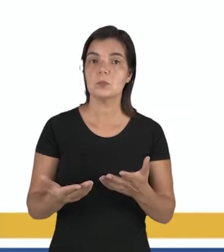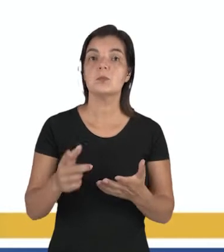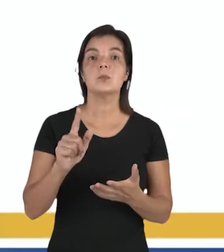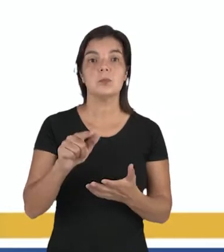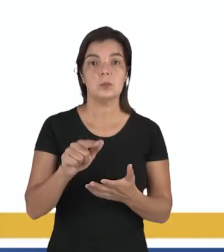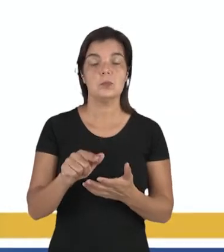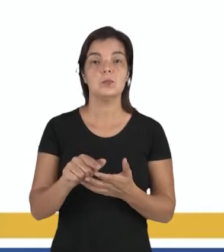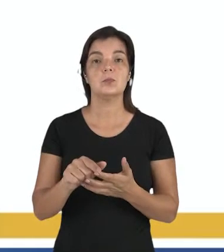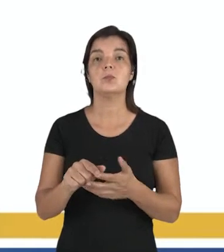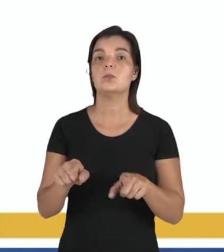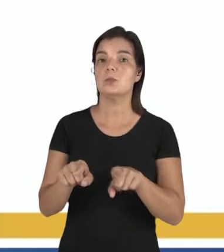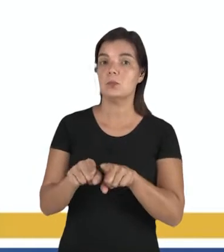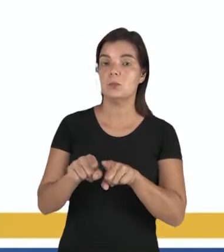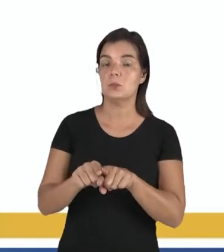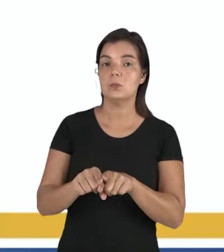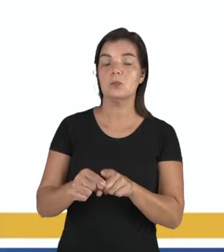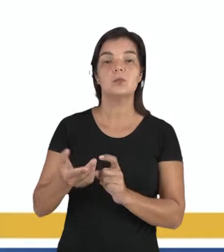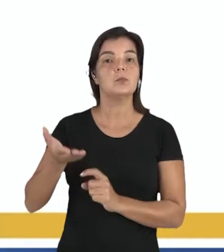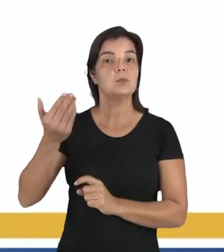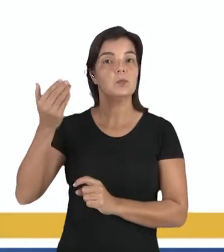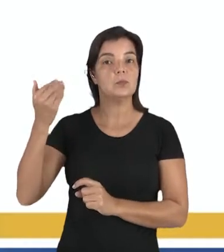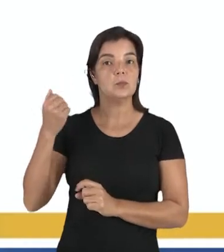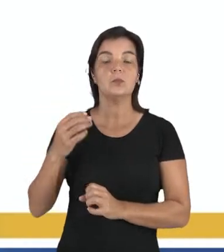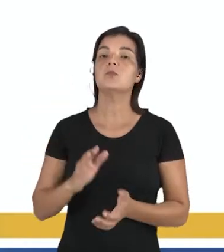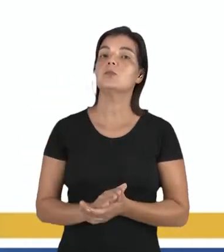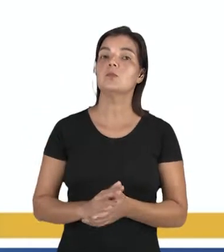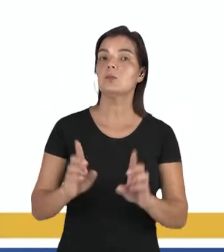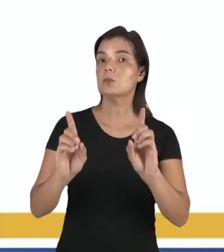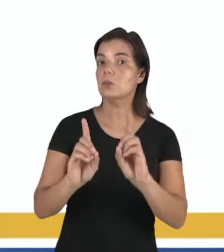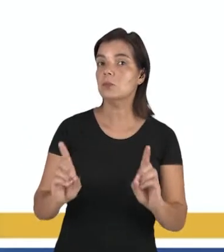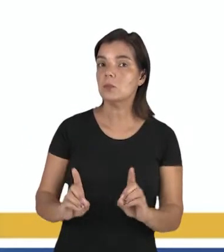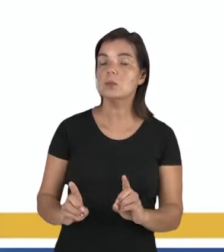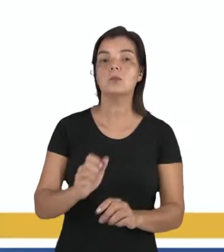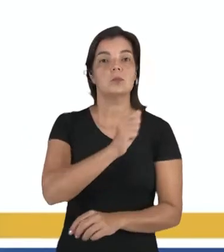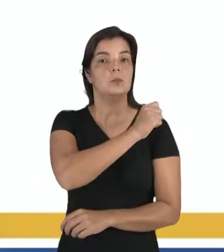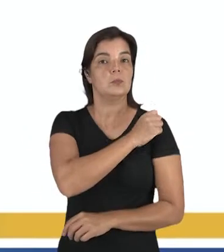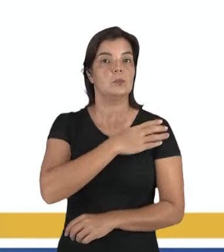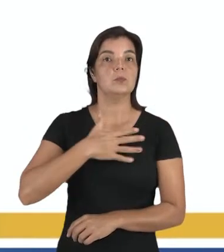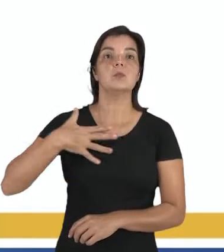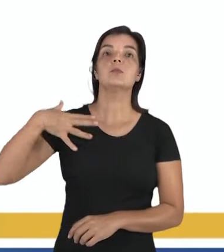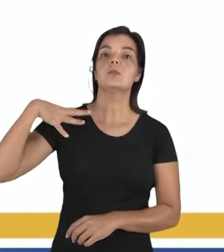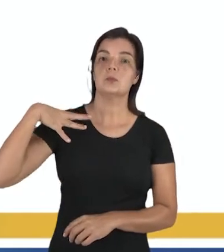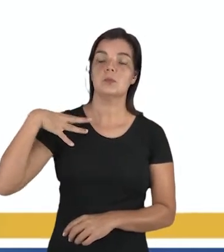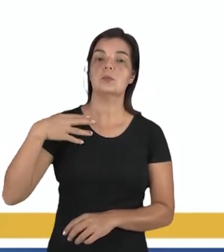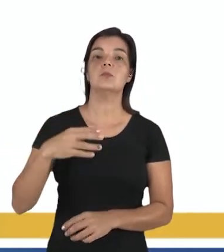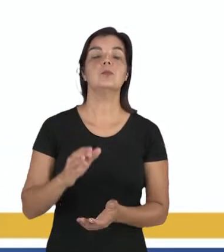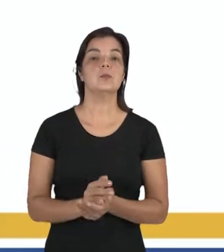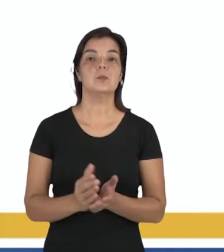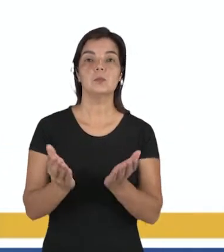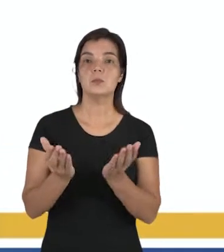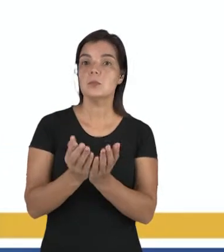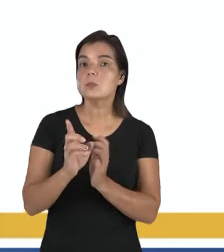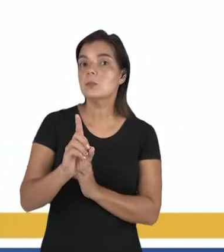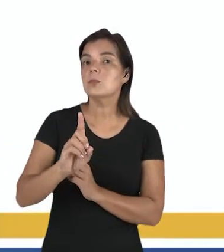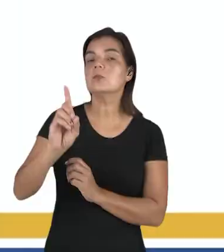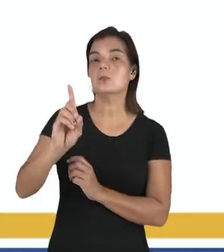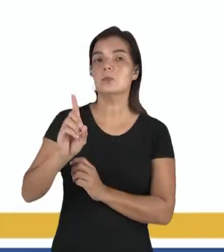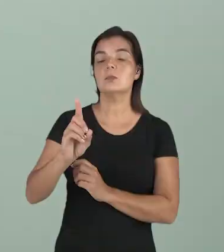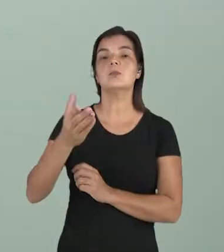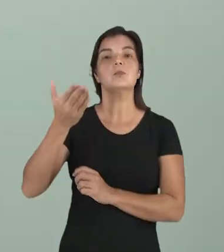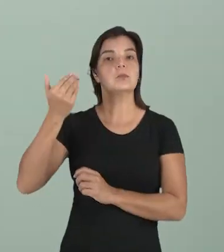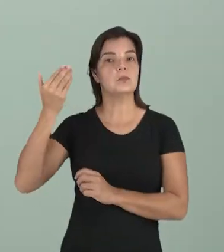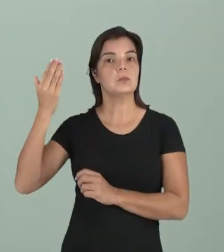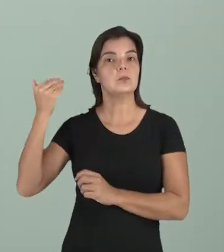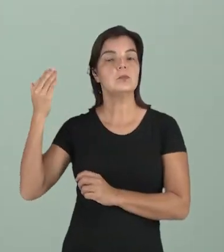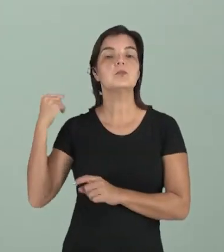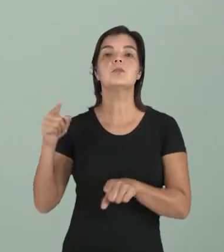vai ser cristianizada na Idade Média como o Deus aristotélico. Então, a concepção cristã de Deus na Idade Média,